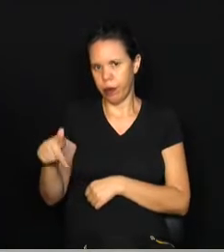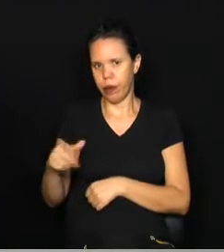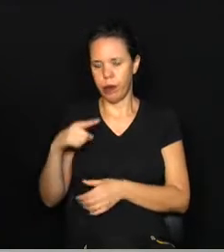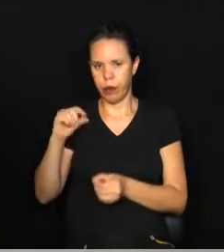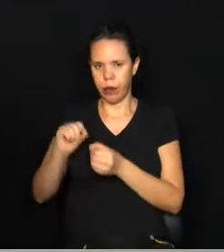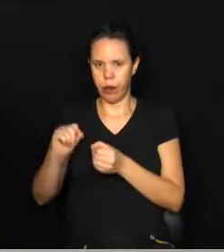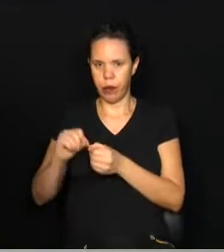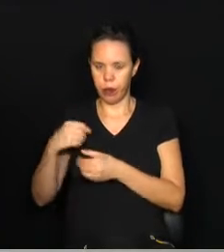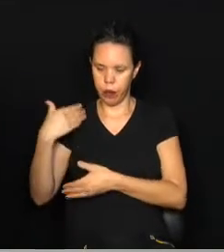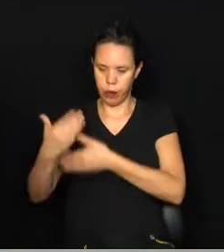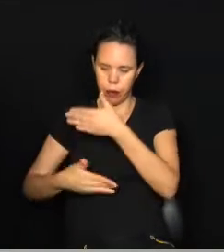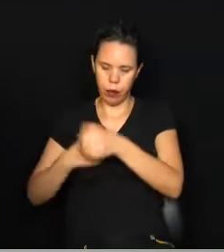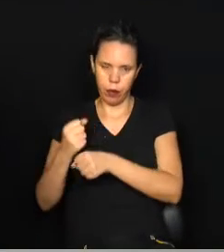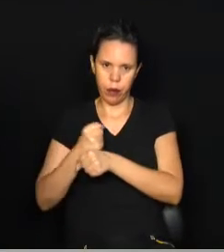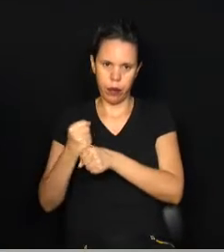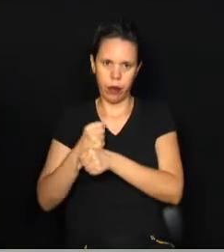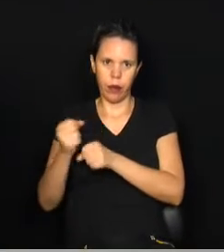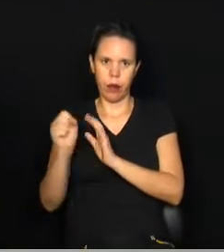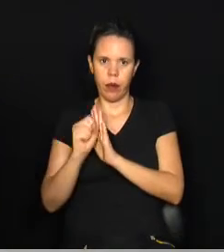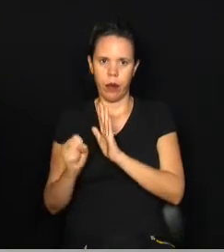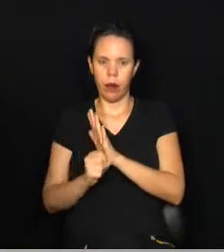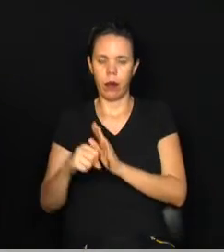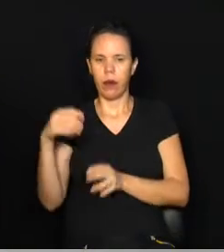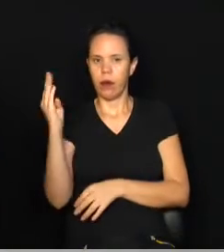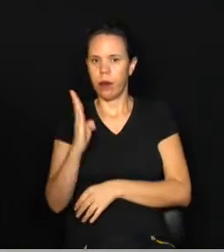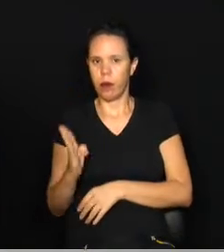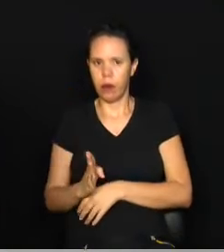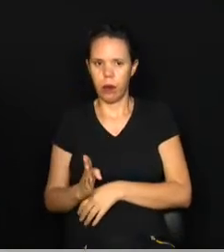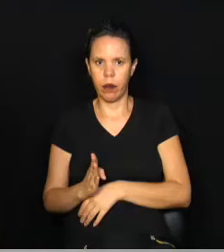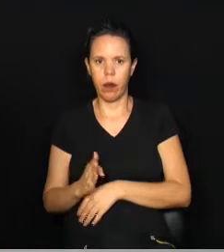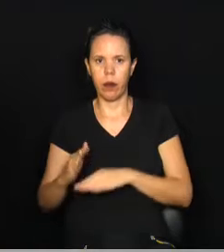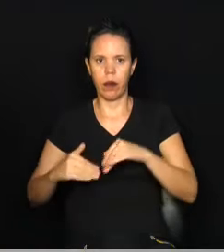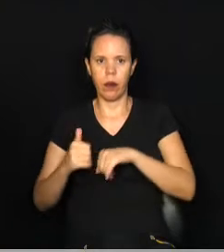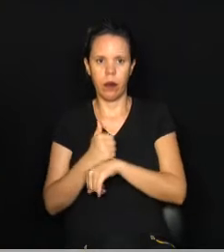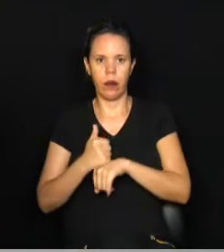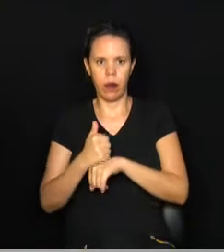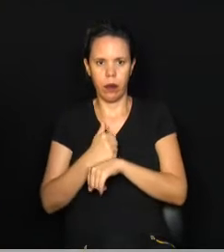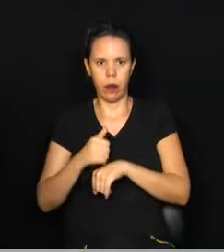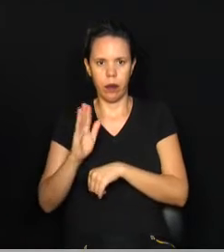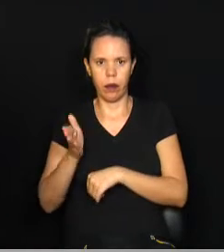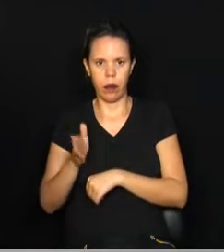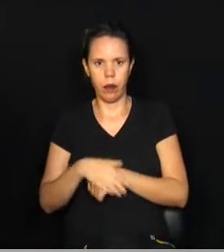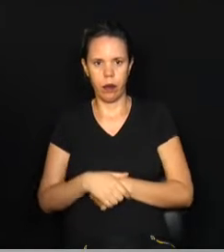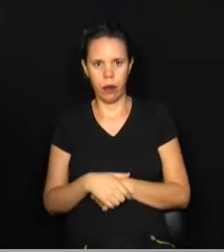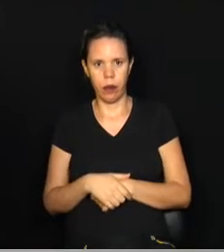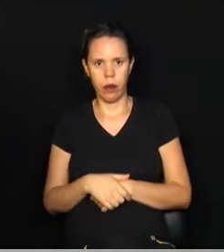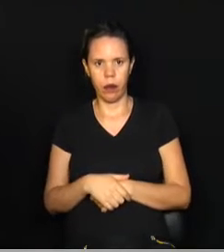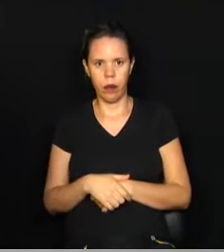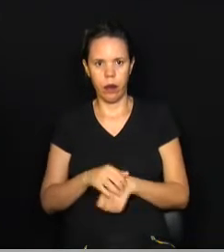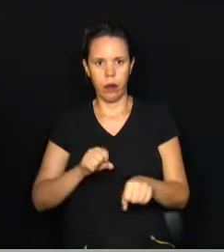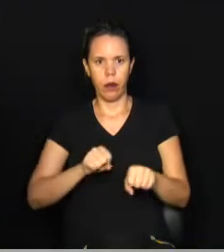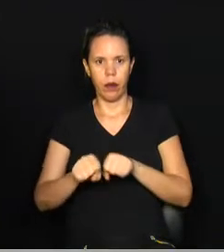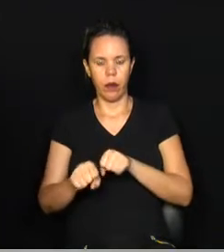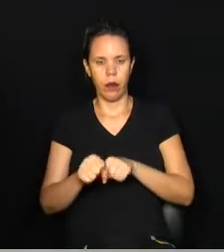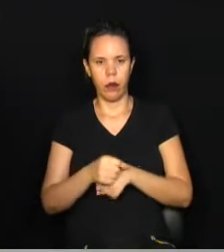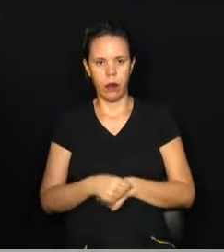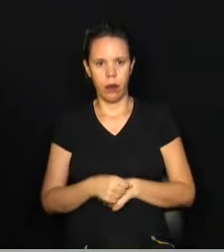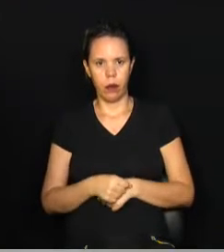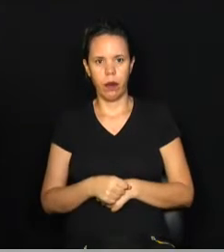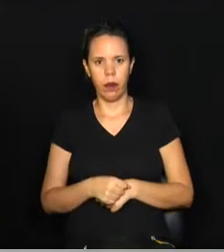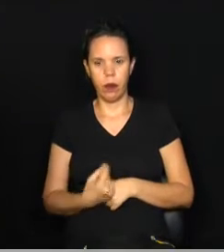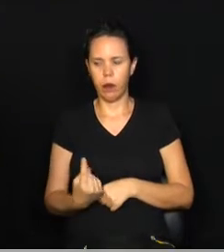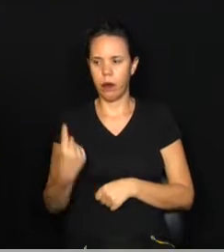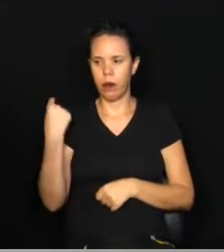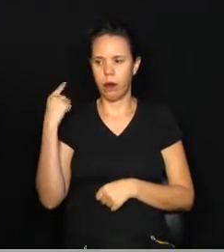praticada há séculos no Brasil, com profissionais já com formação, no caso daquela